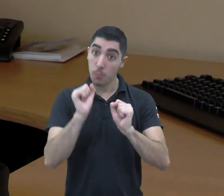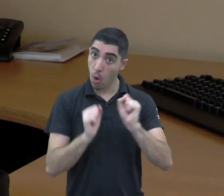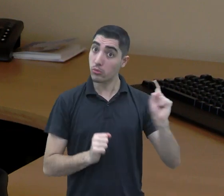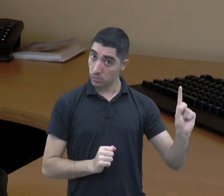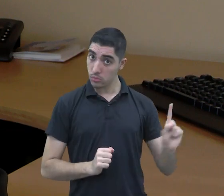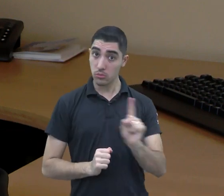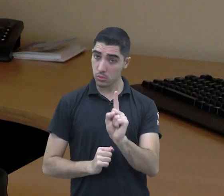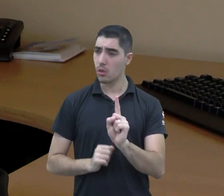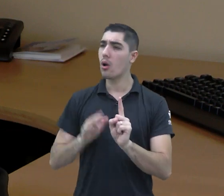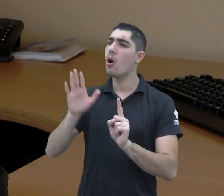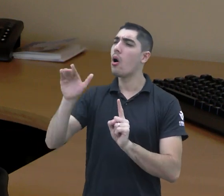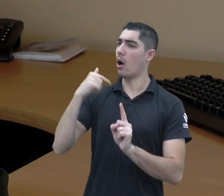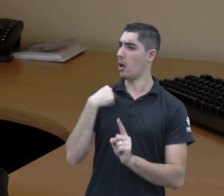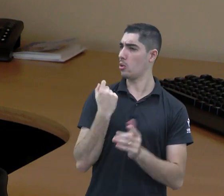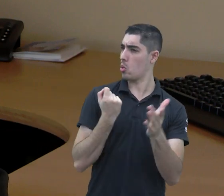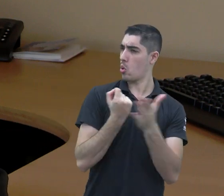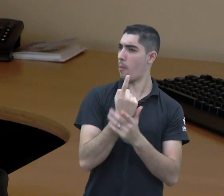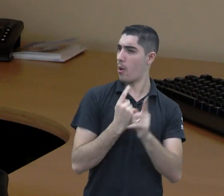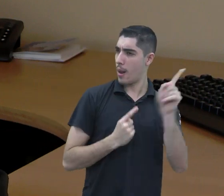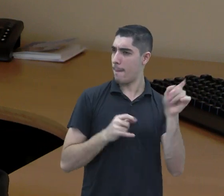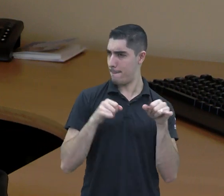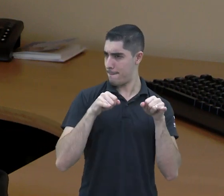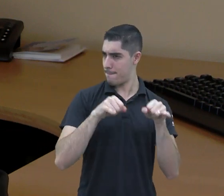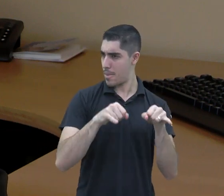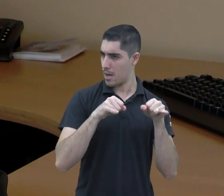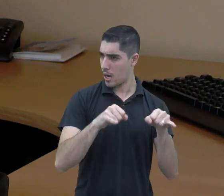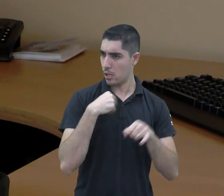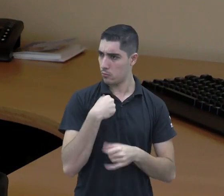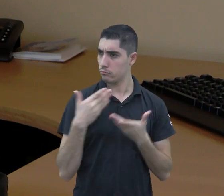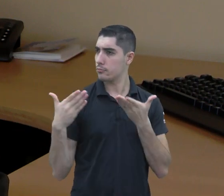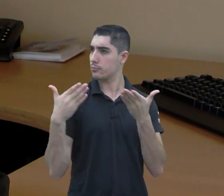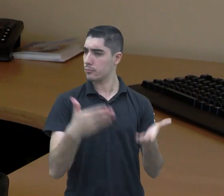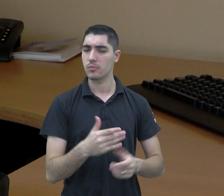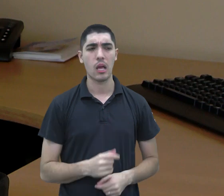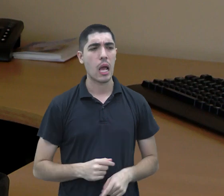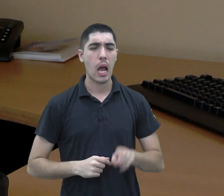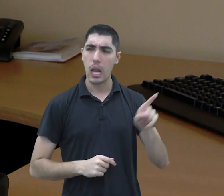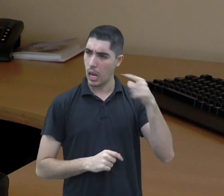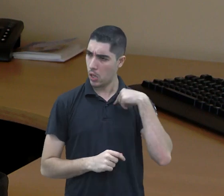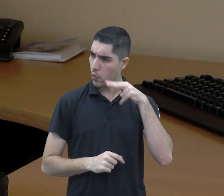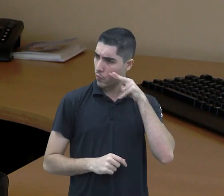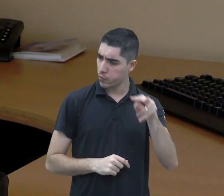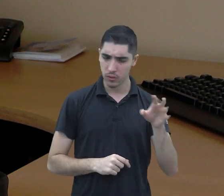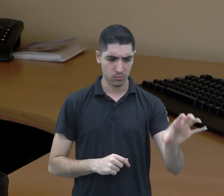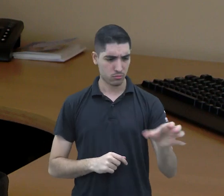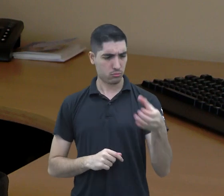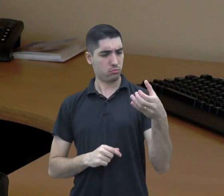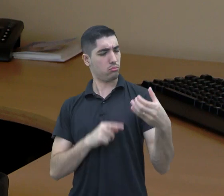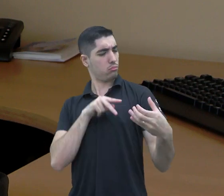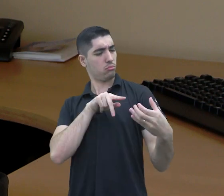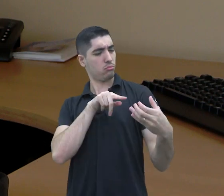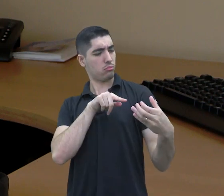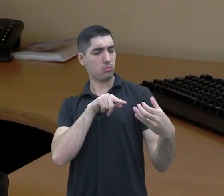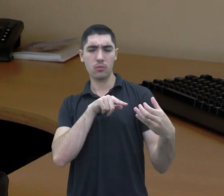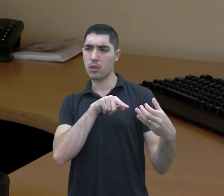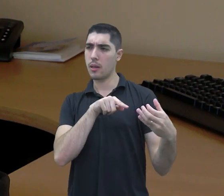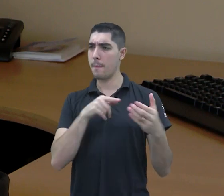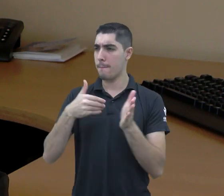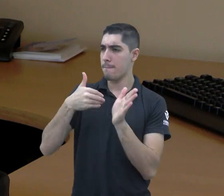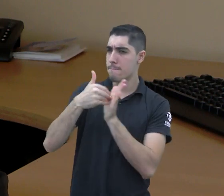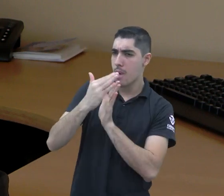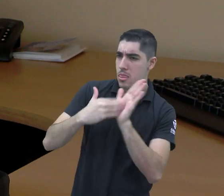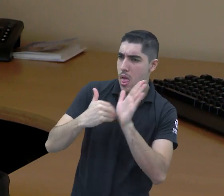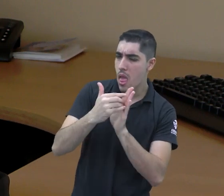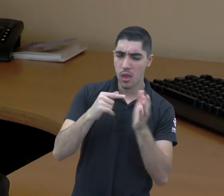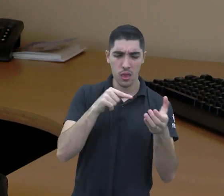olha, eu estive comprando no supermercado do João Grandão e lá tem produto, eu vi